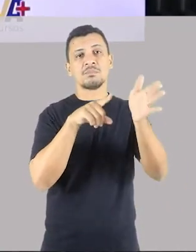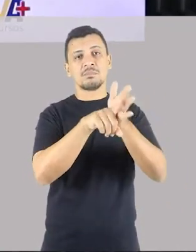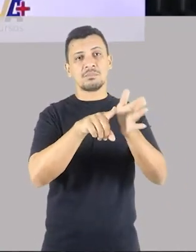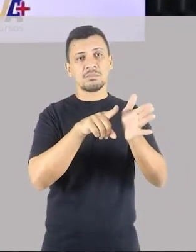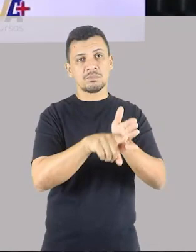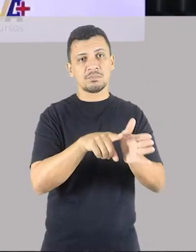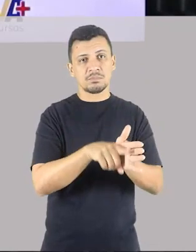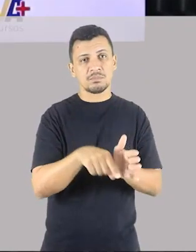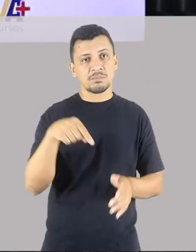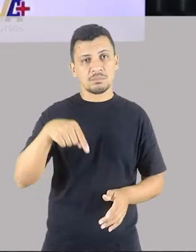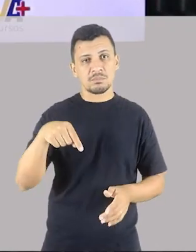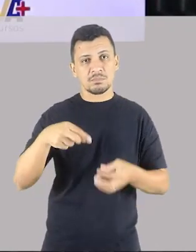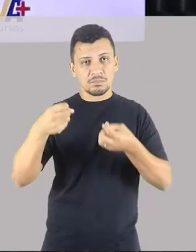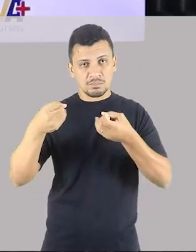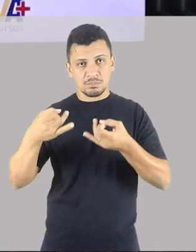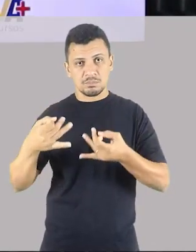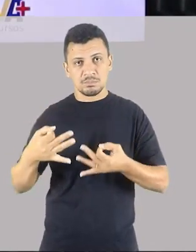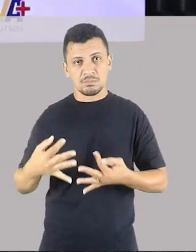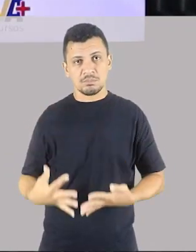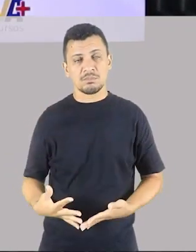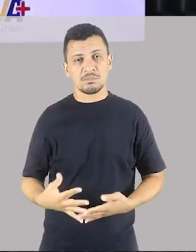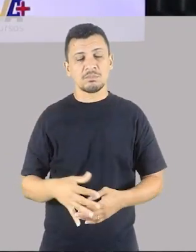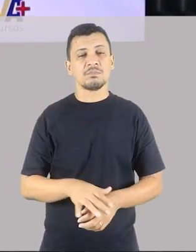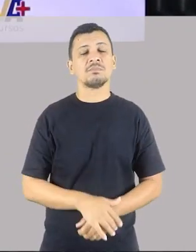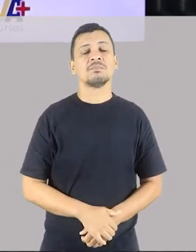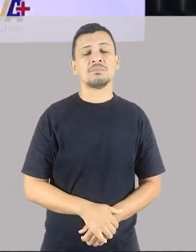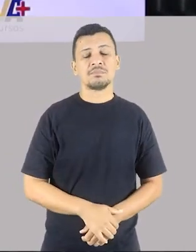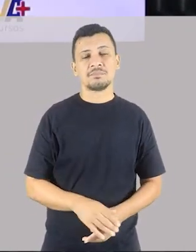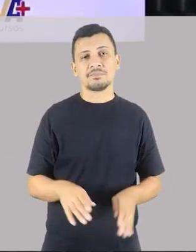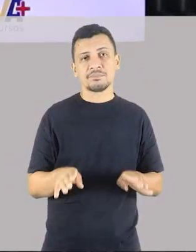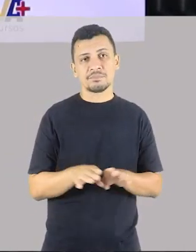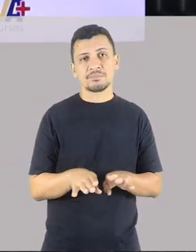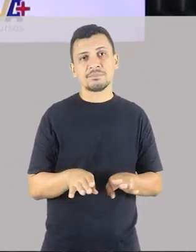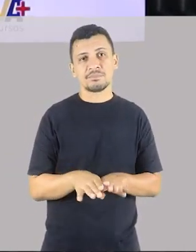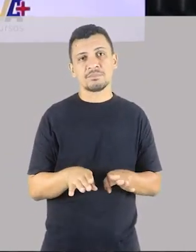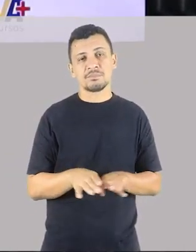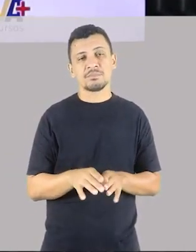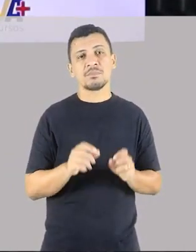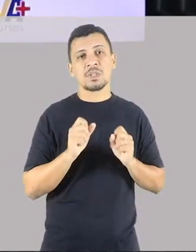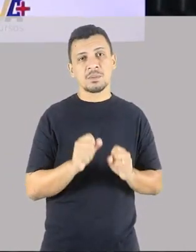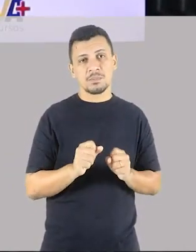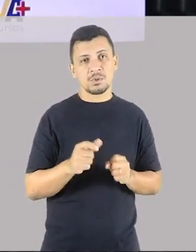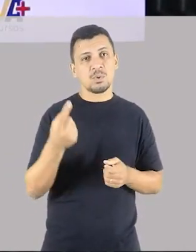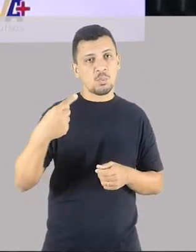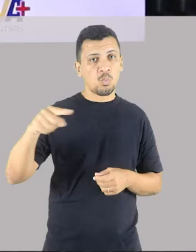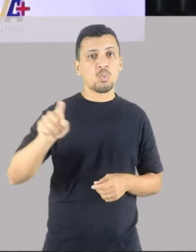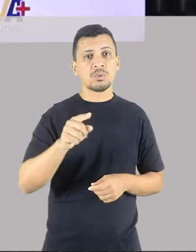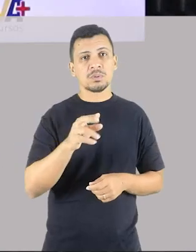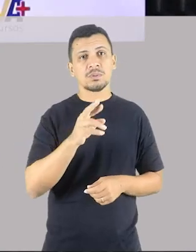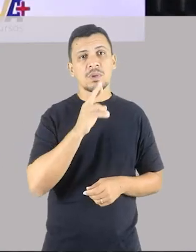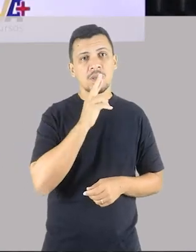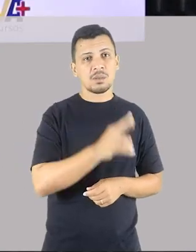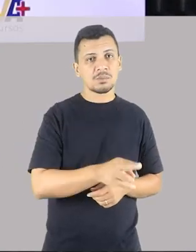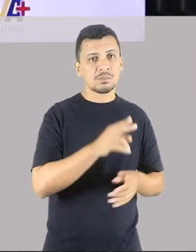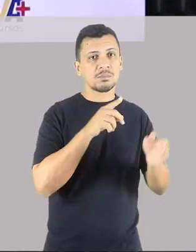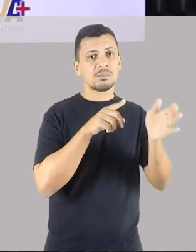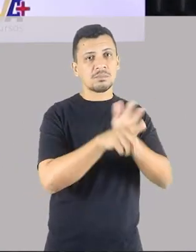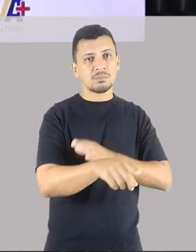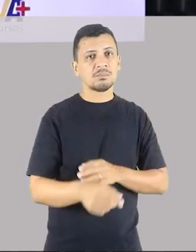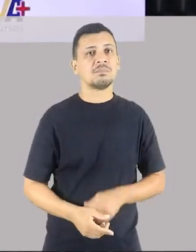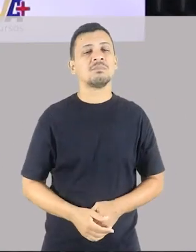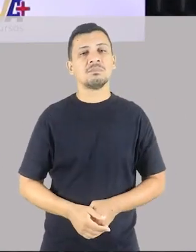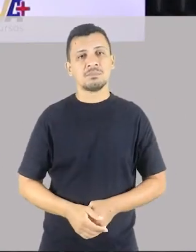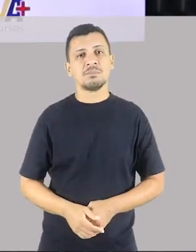ser comentadas aqui na nossa videoaula, você pode fazer outras questões e aí se